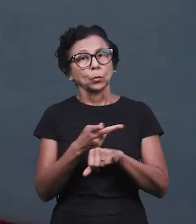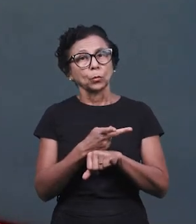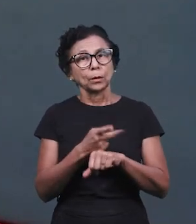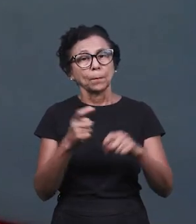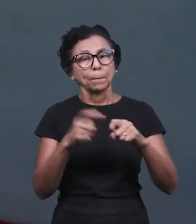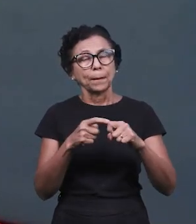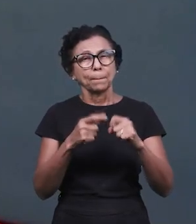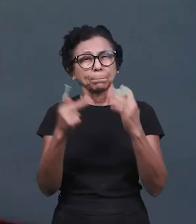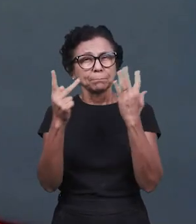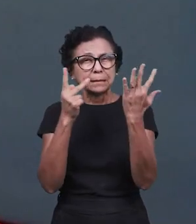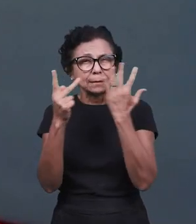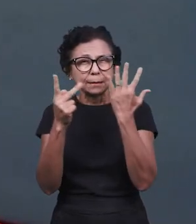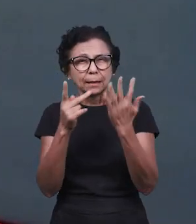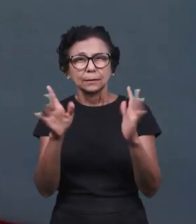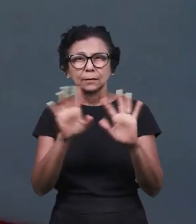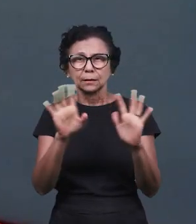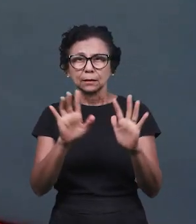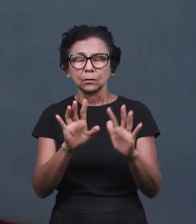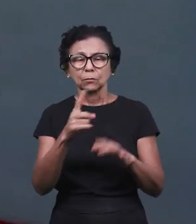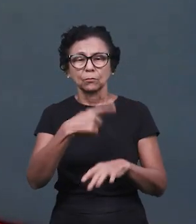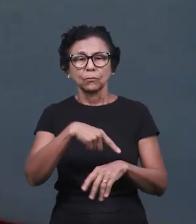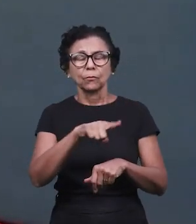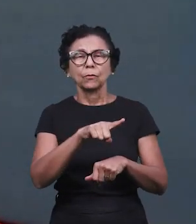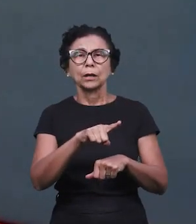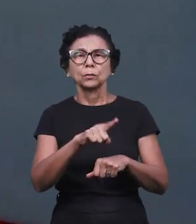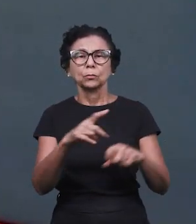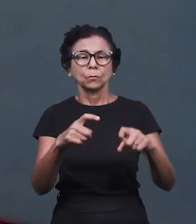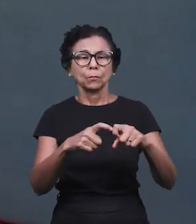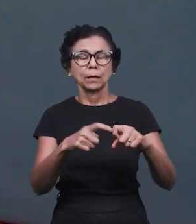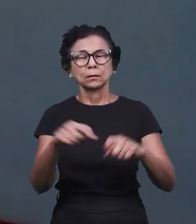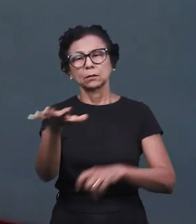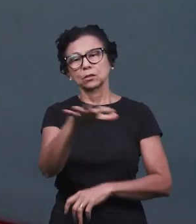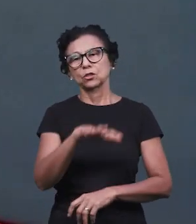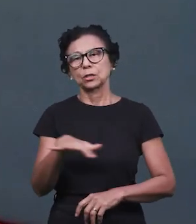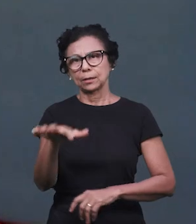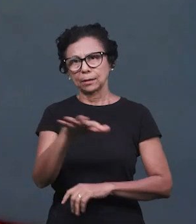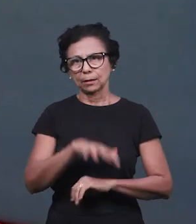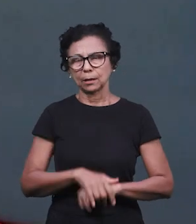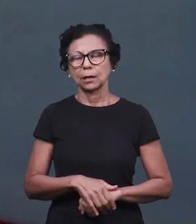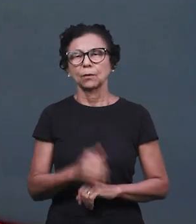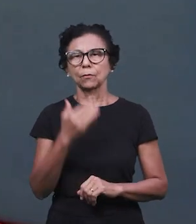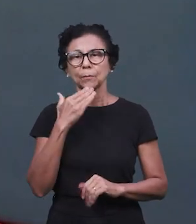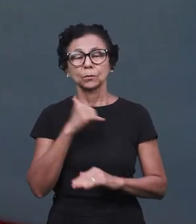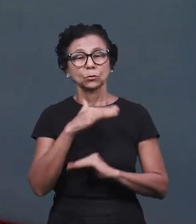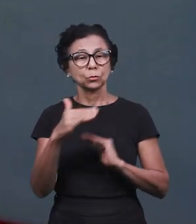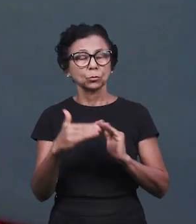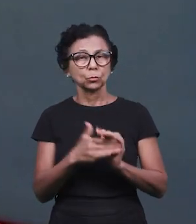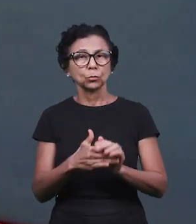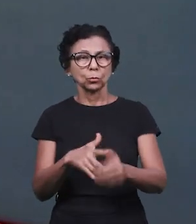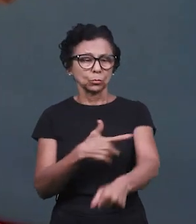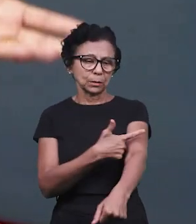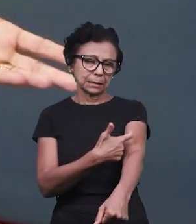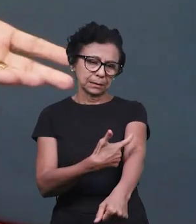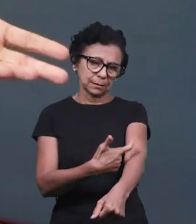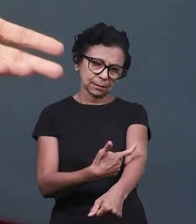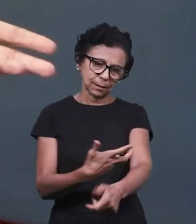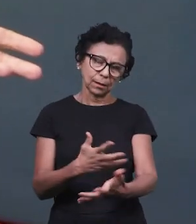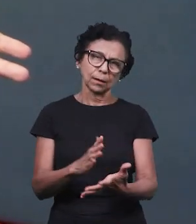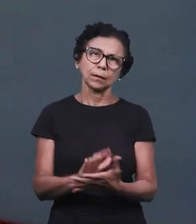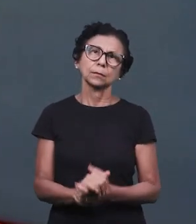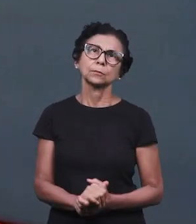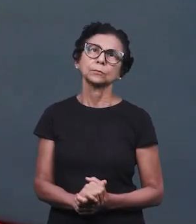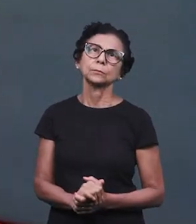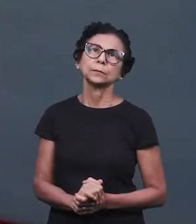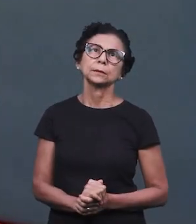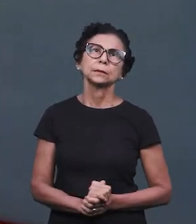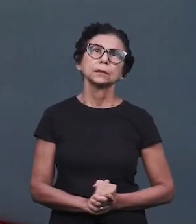pastor? Sempre procurar ajuda clínica. Porque no clínico você vai fazer toda a bateria de exames que faz tanto